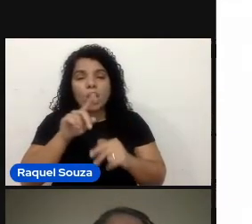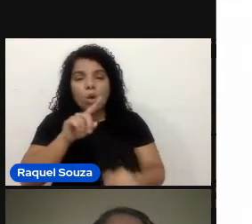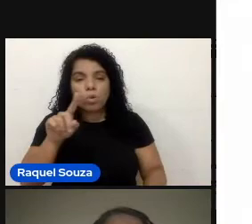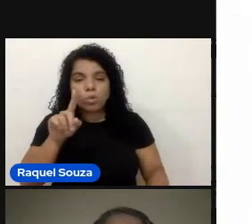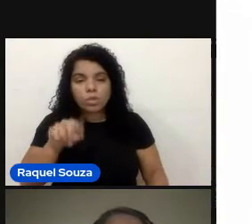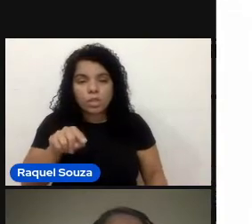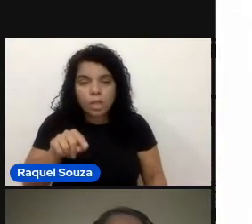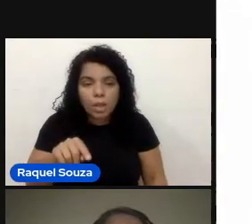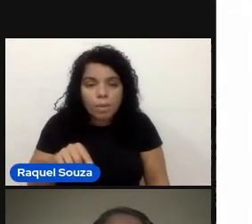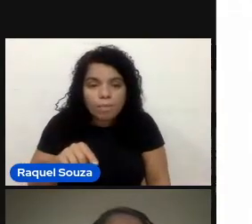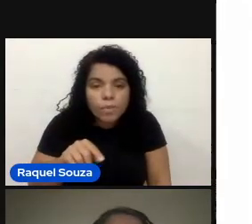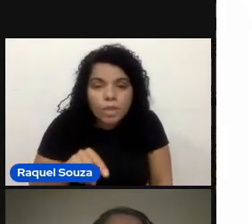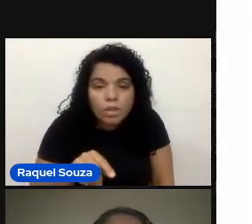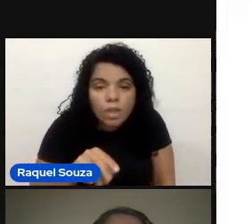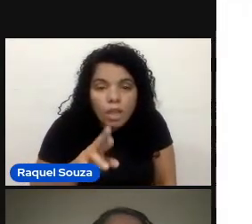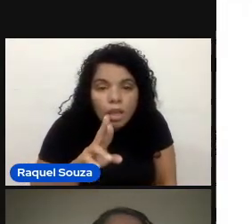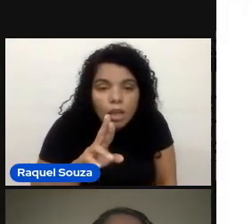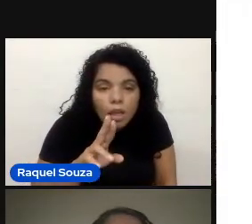rules aqui.